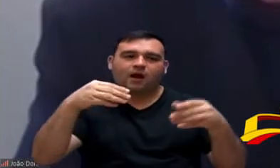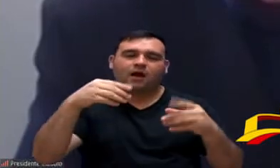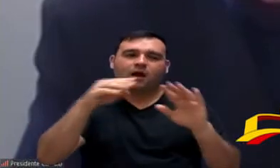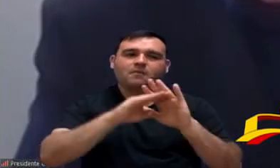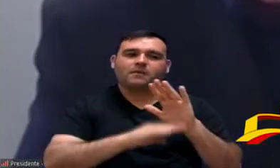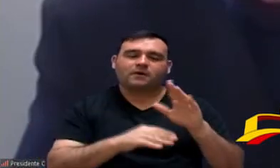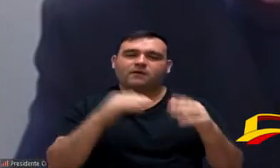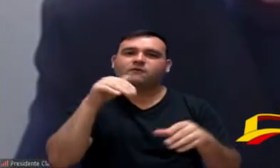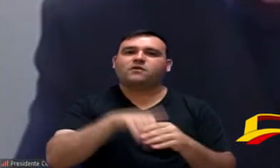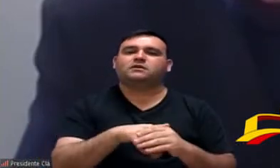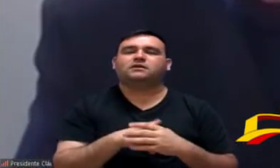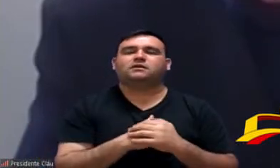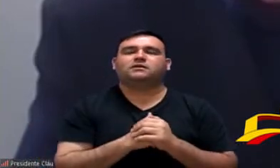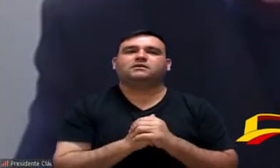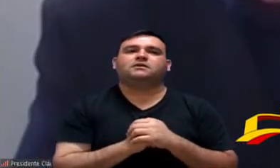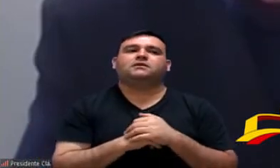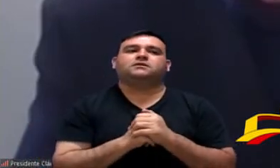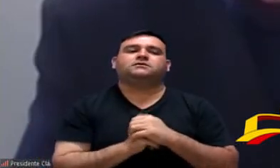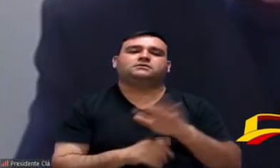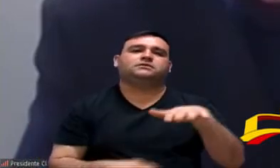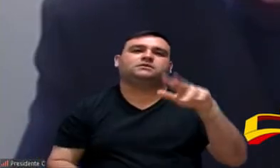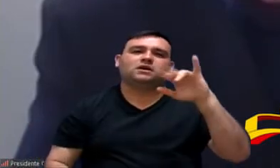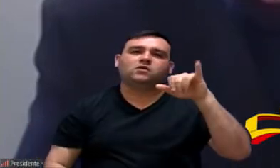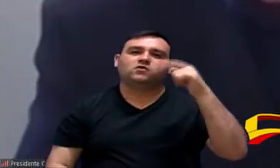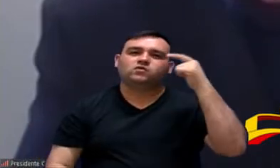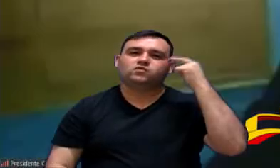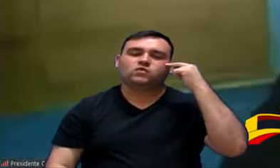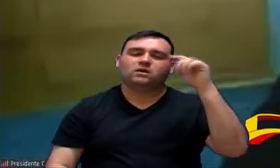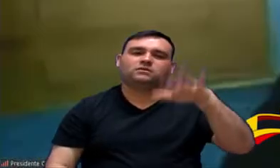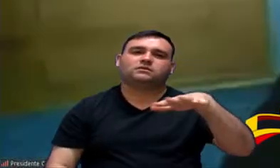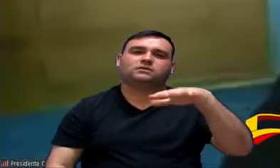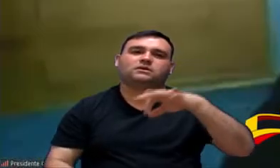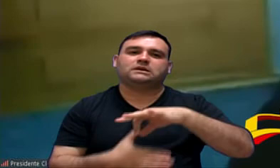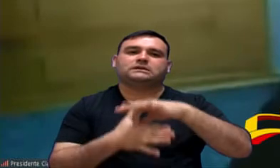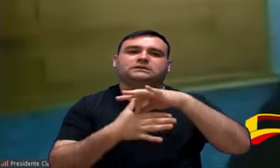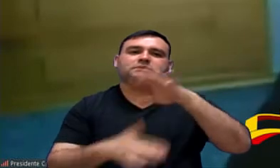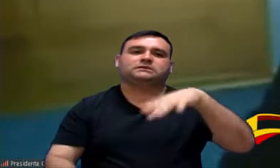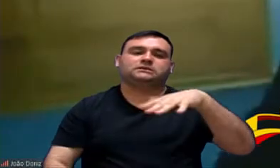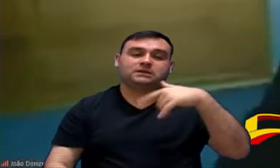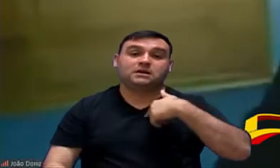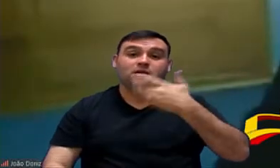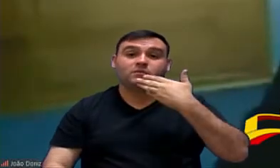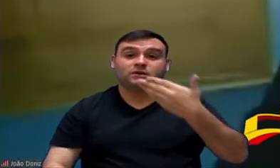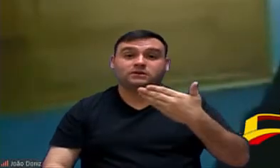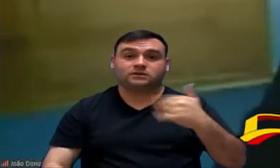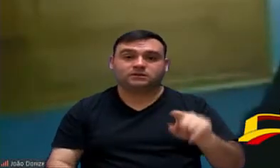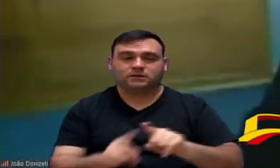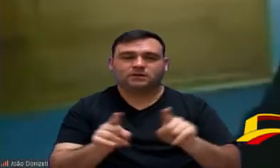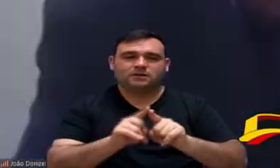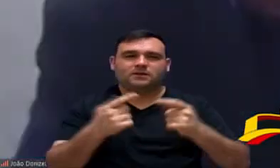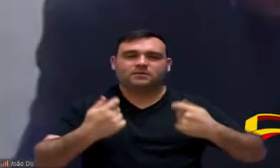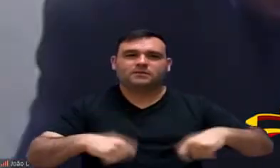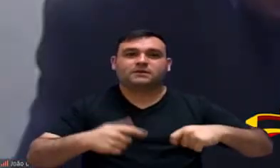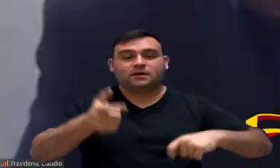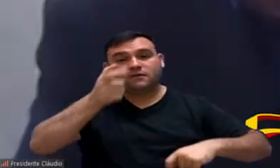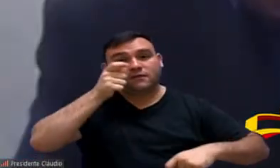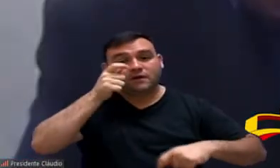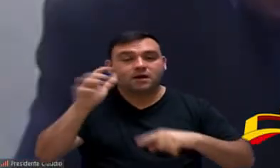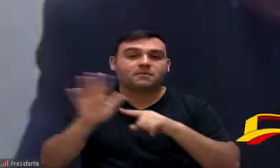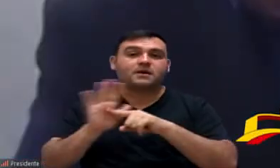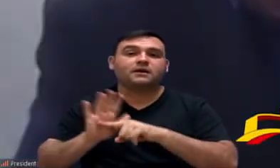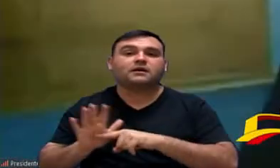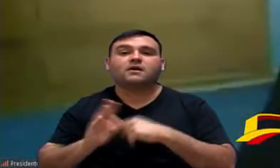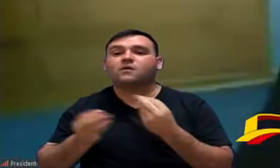votação. Prefeito, João, líder do prefeito? Líder do prefeito, eu pedi para dar uma levantada, ver como